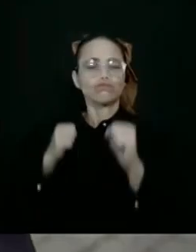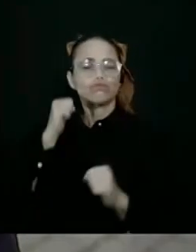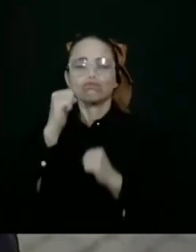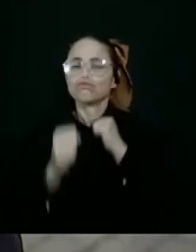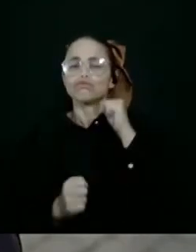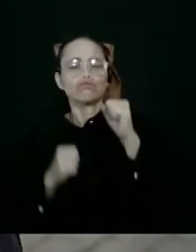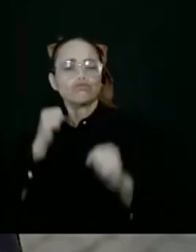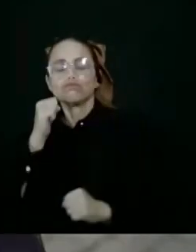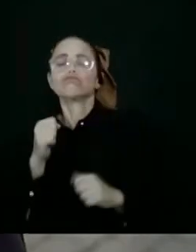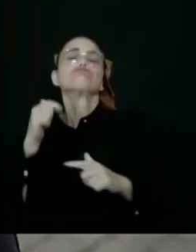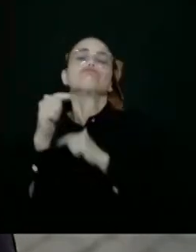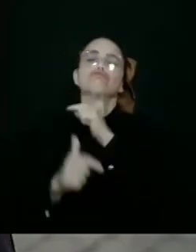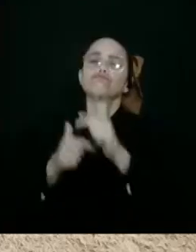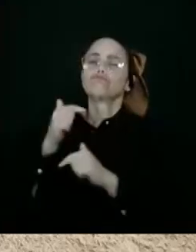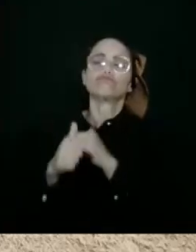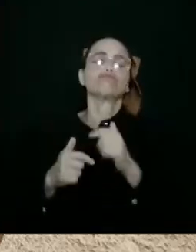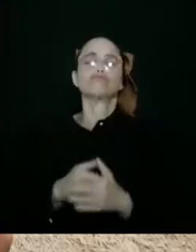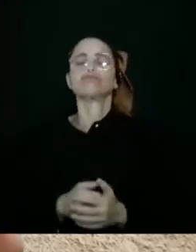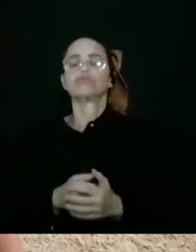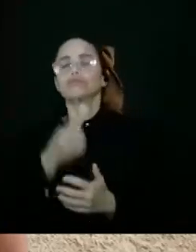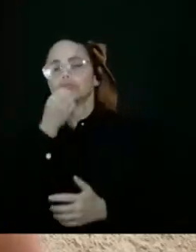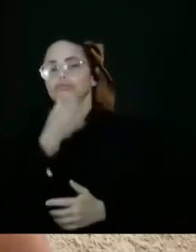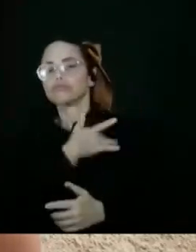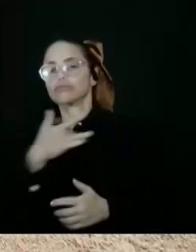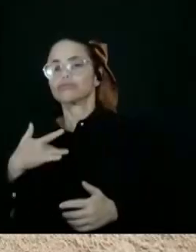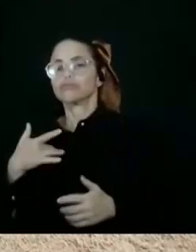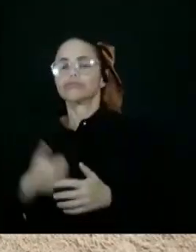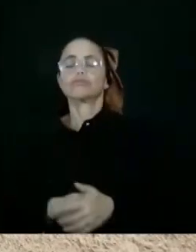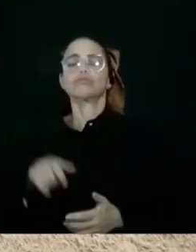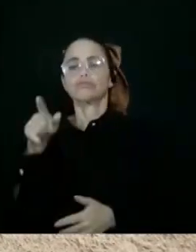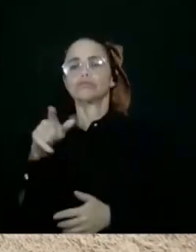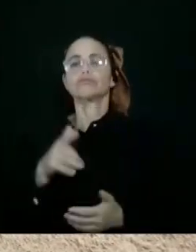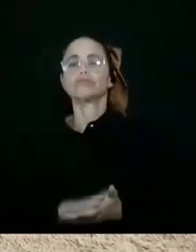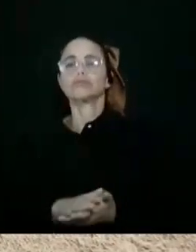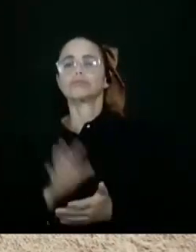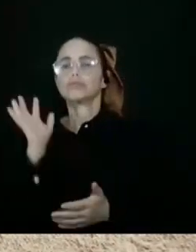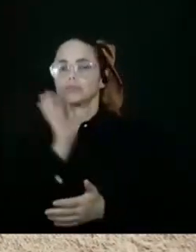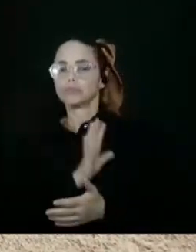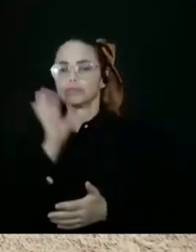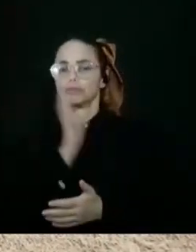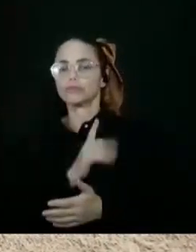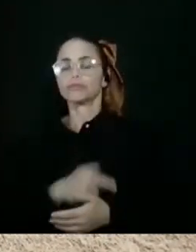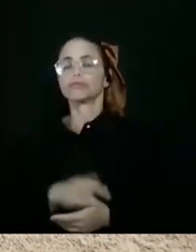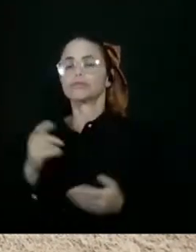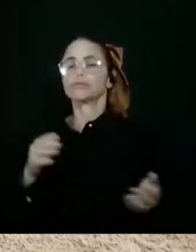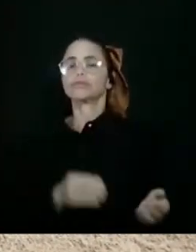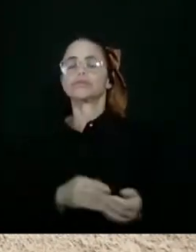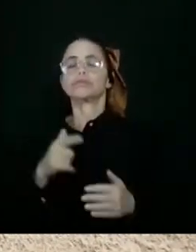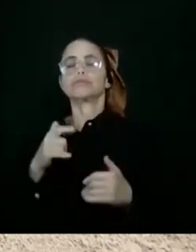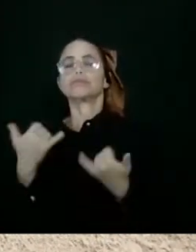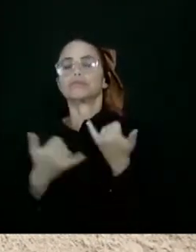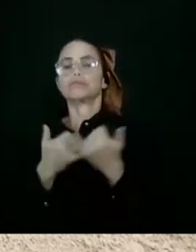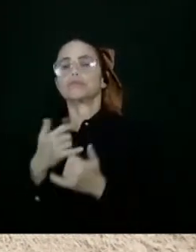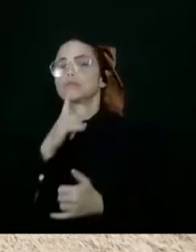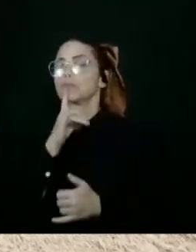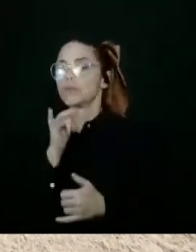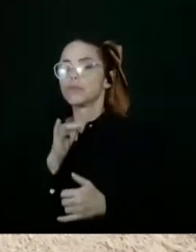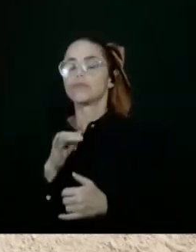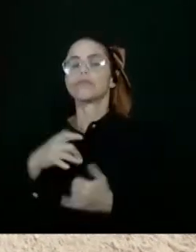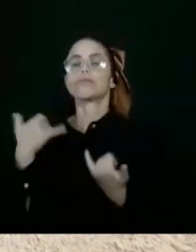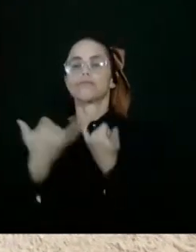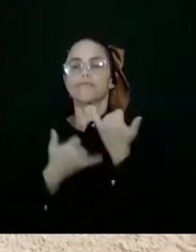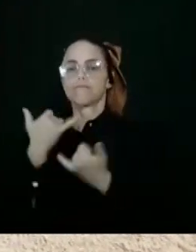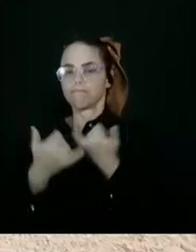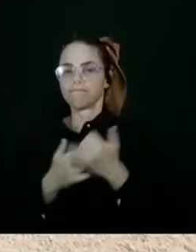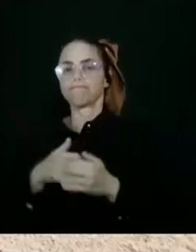trabalho mesmo, no sentido de bem-estar, né? Eu gostei, achei que ficou muito bacana, principalmente para trazer as crianças, é um lugar que ficou bem legal para andar.